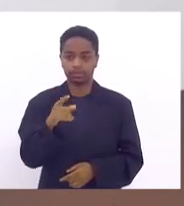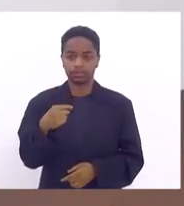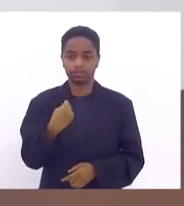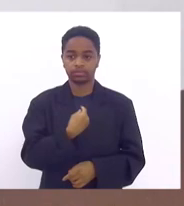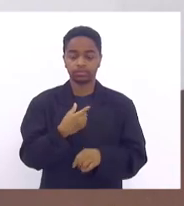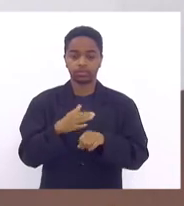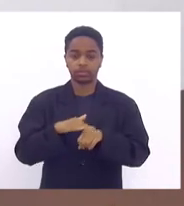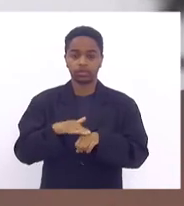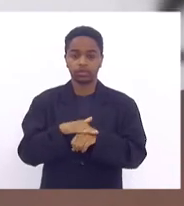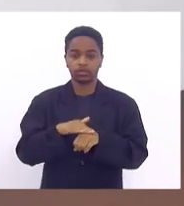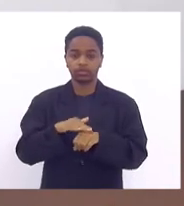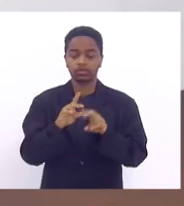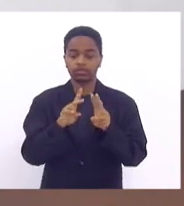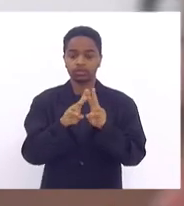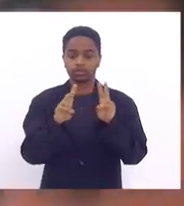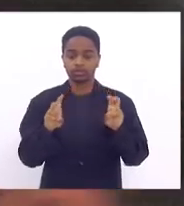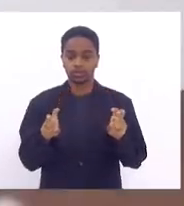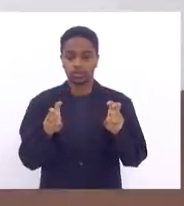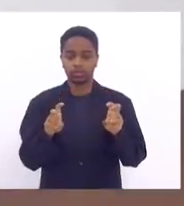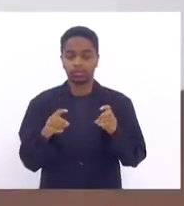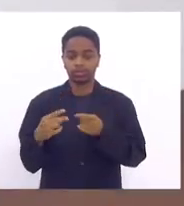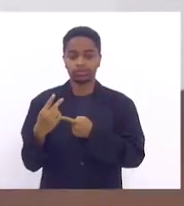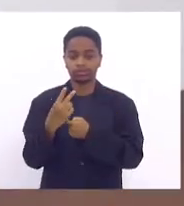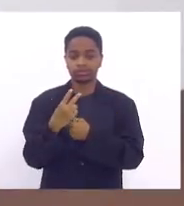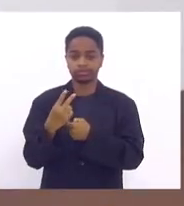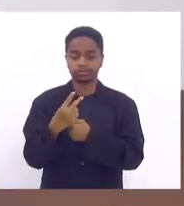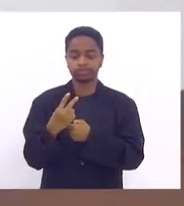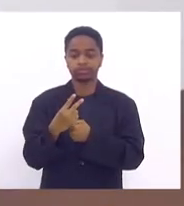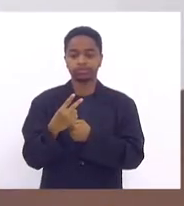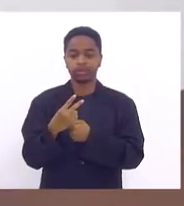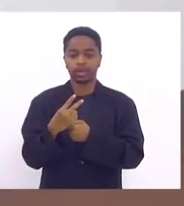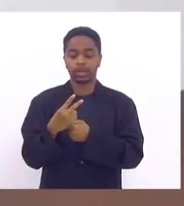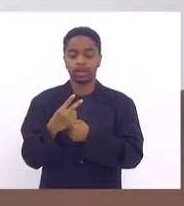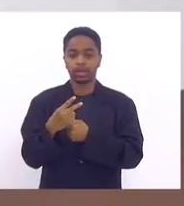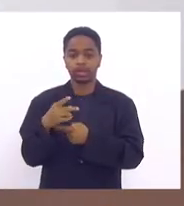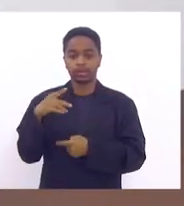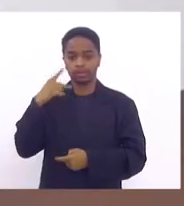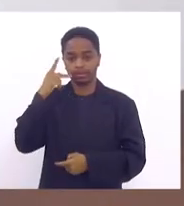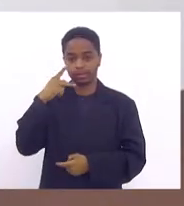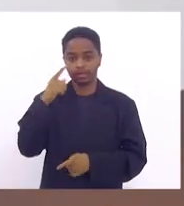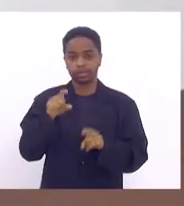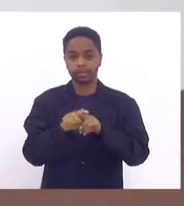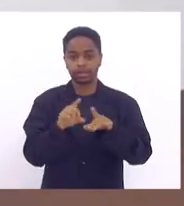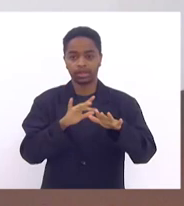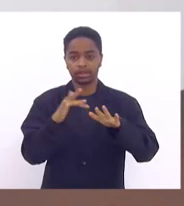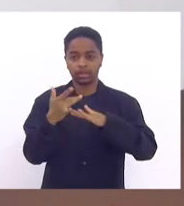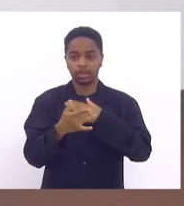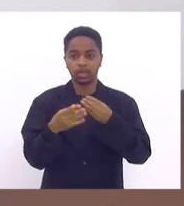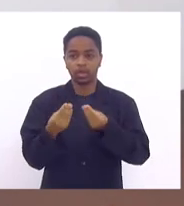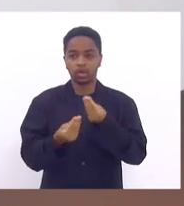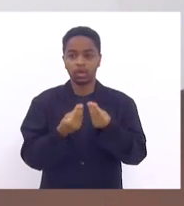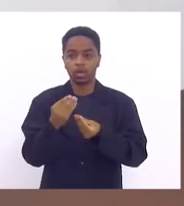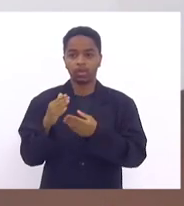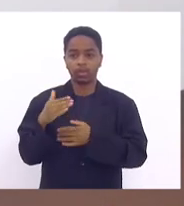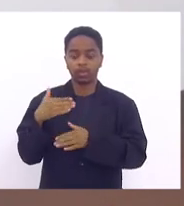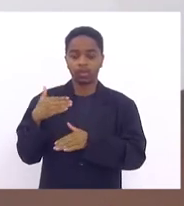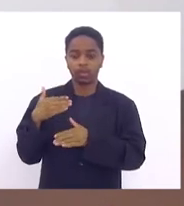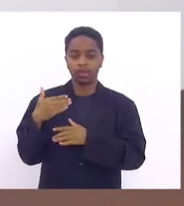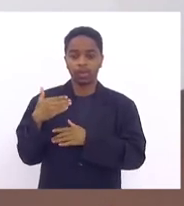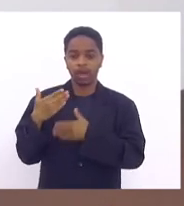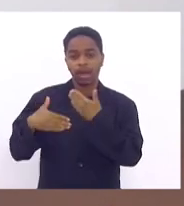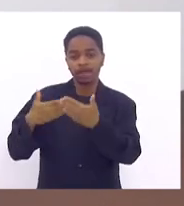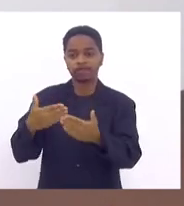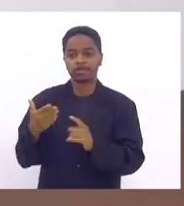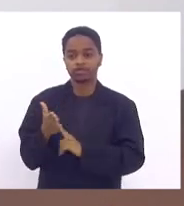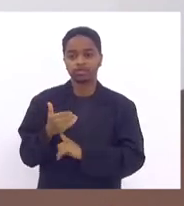conversasse sobre imunidade parlamentar e redes sociais né esse avanço tecnológico que houve em relação